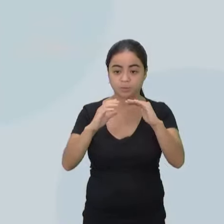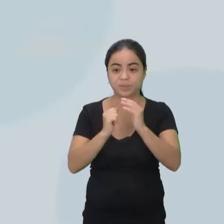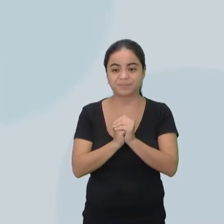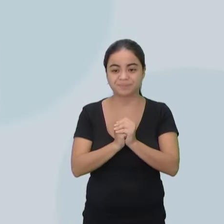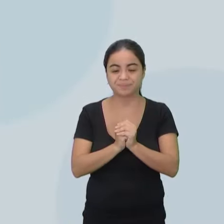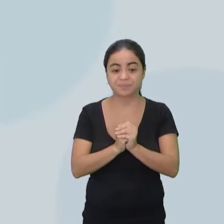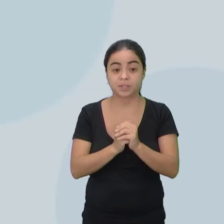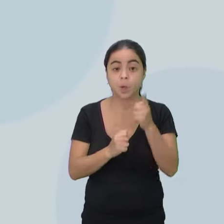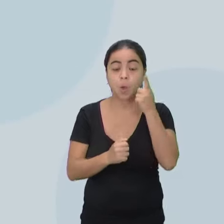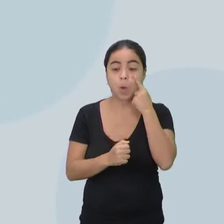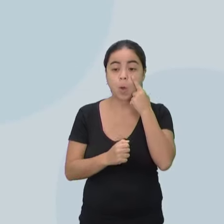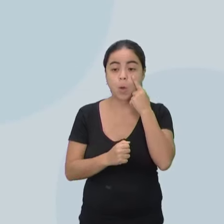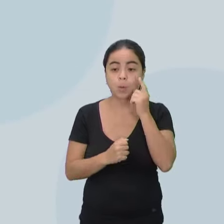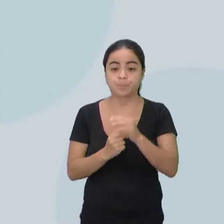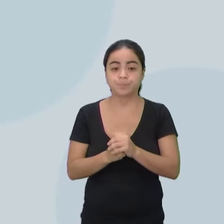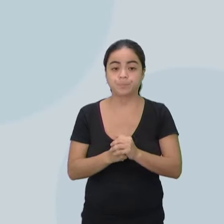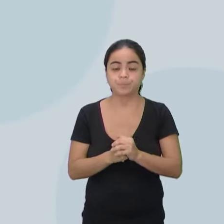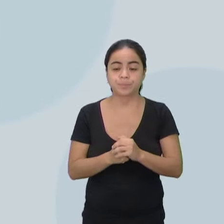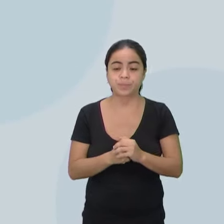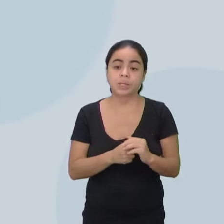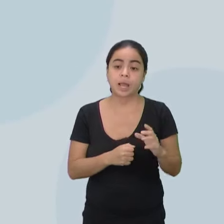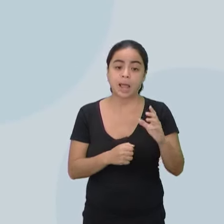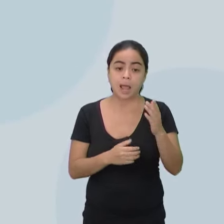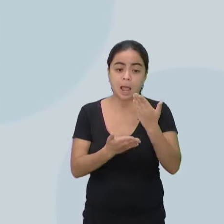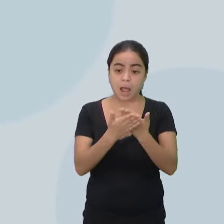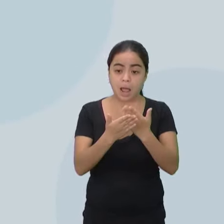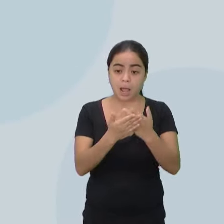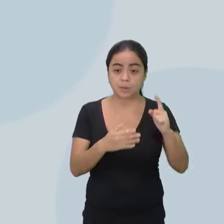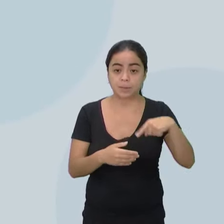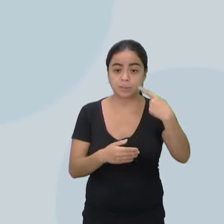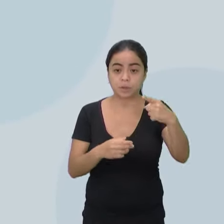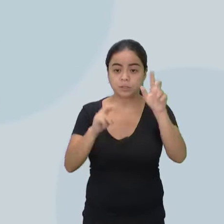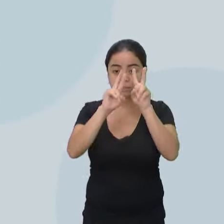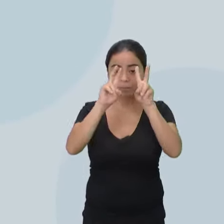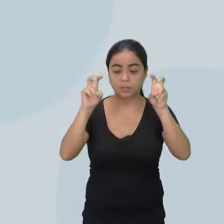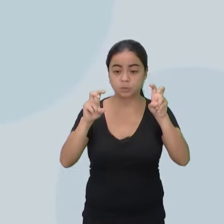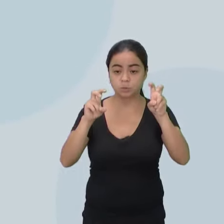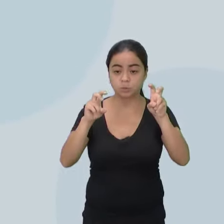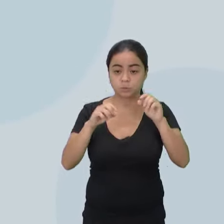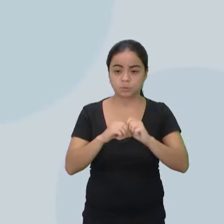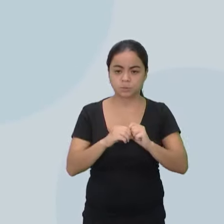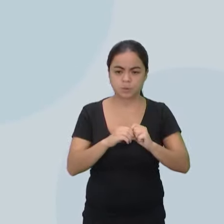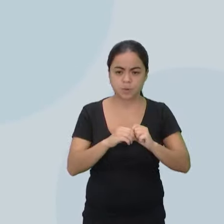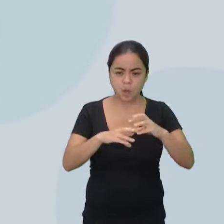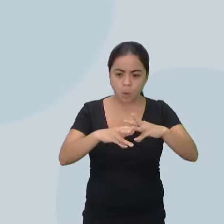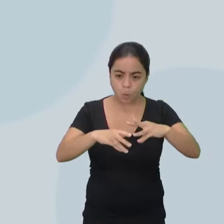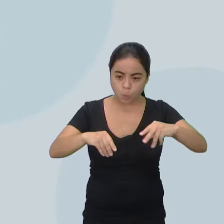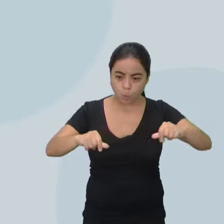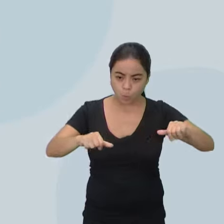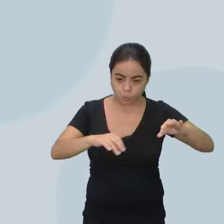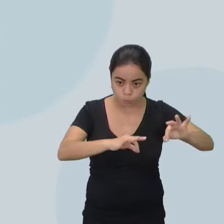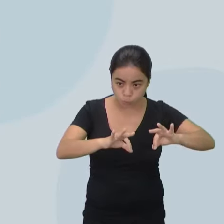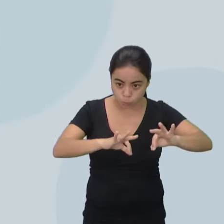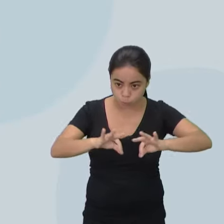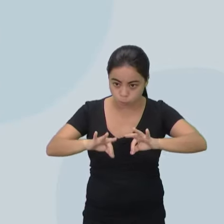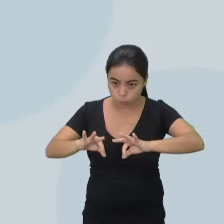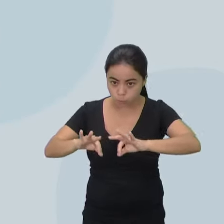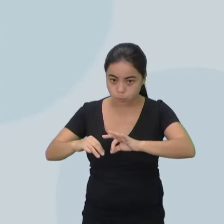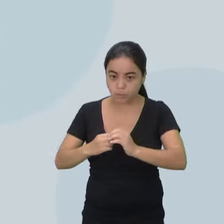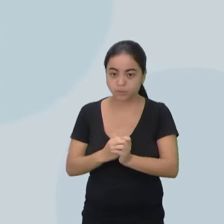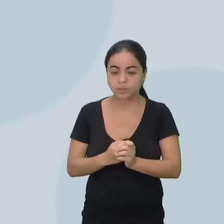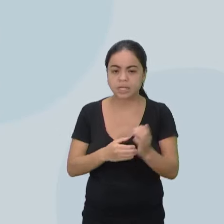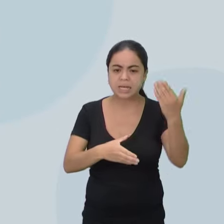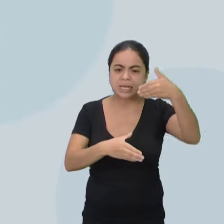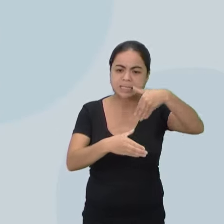para a nossa telinha, o que vamos fazer na próxima aula? Nós vamos falar um pouquinho sobre a estrutura do solo, vamos falar um pouquinho sobre o que